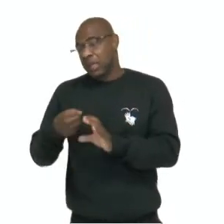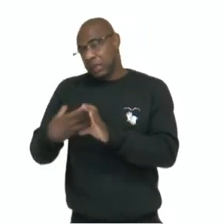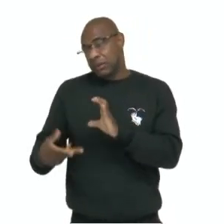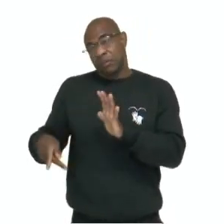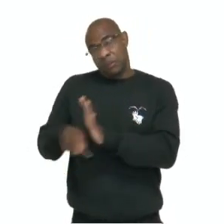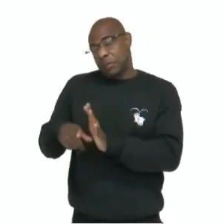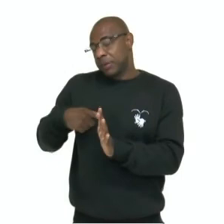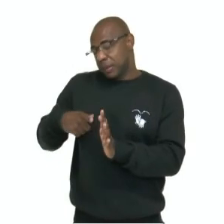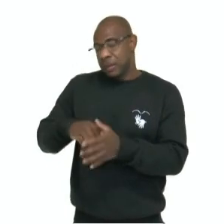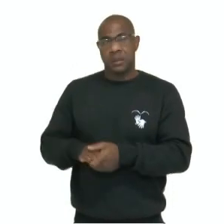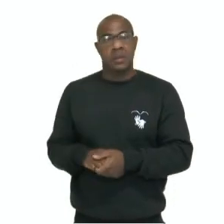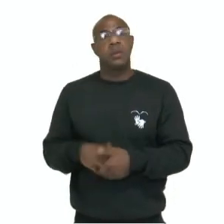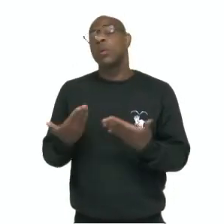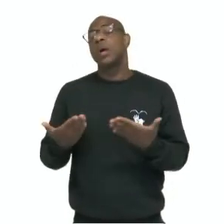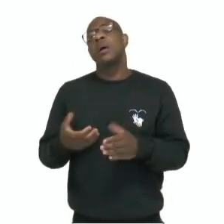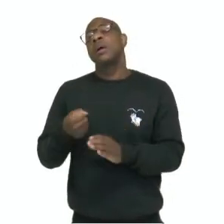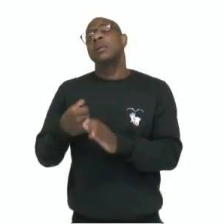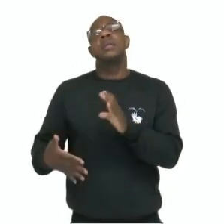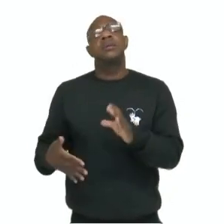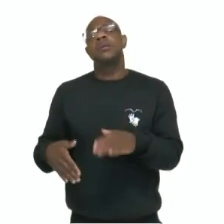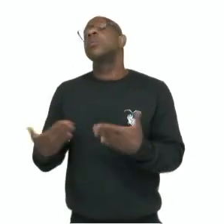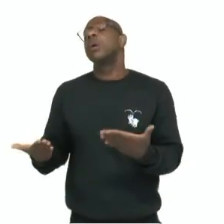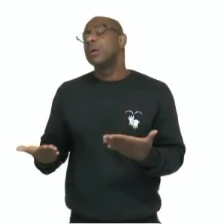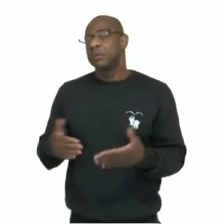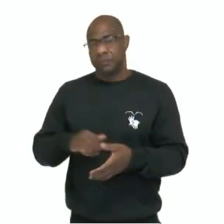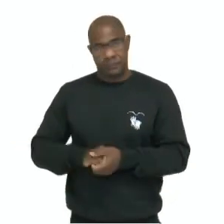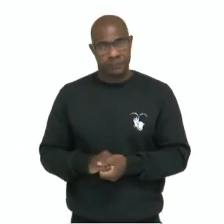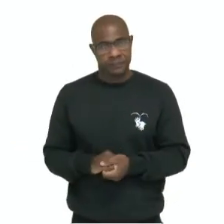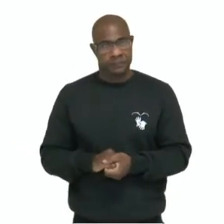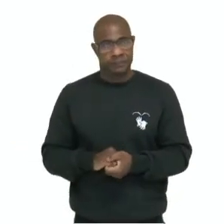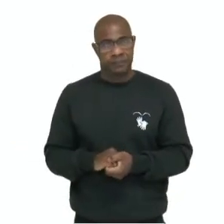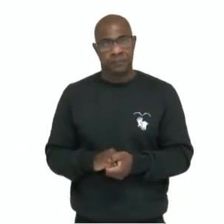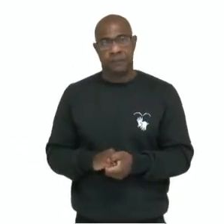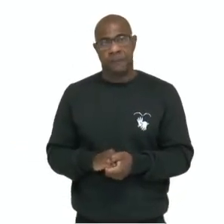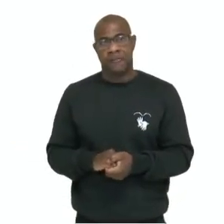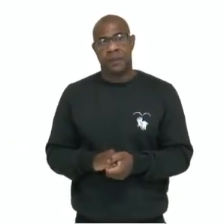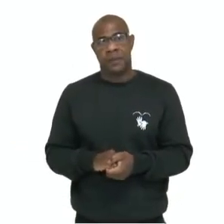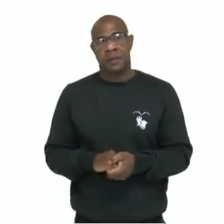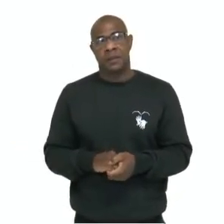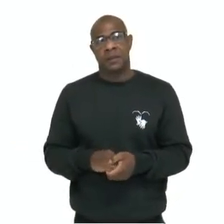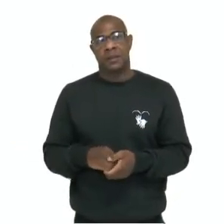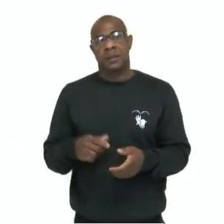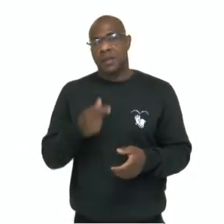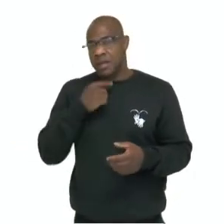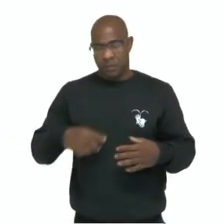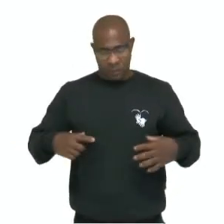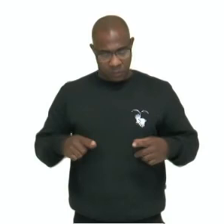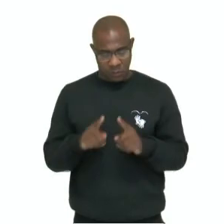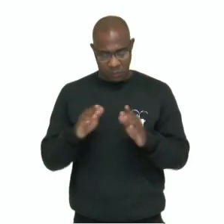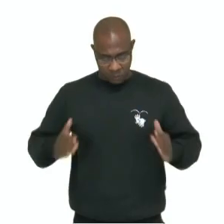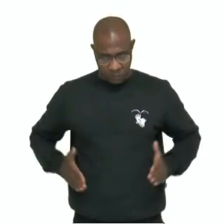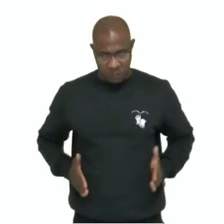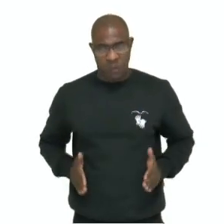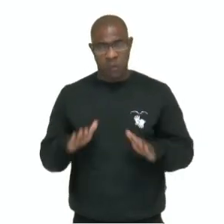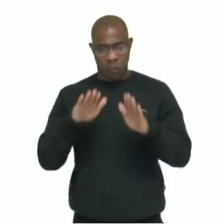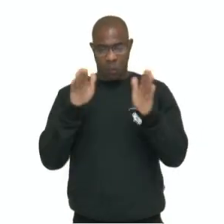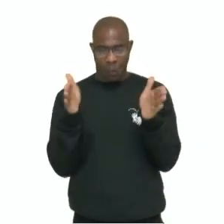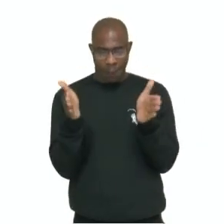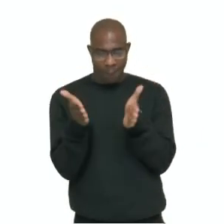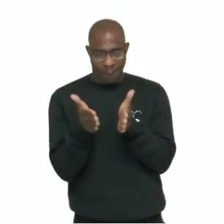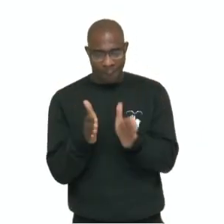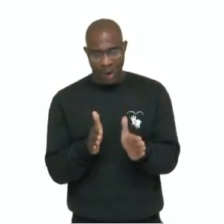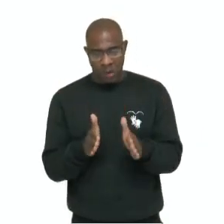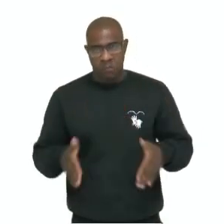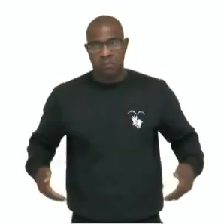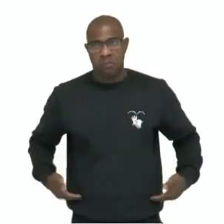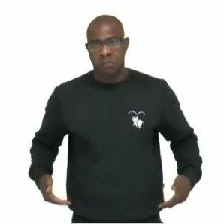tem. Quais seriam essas características? A cintura fina, o quadril mais largo,